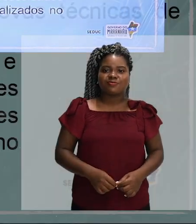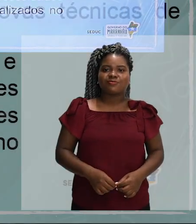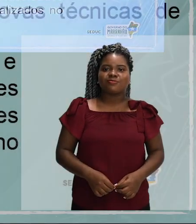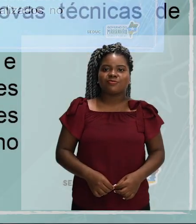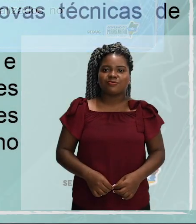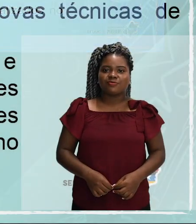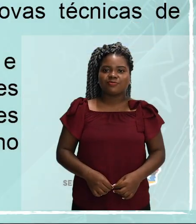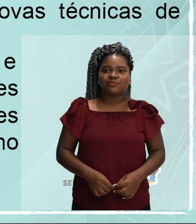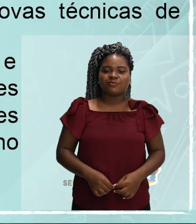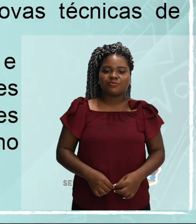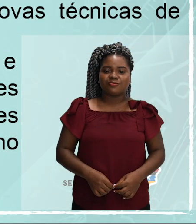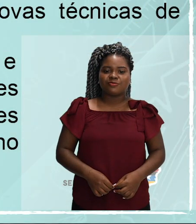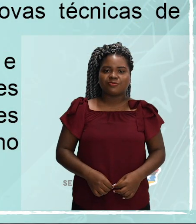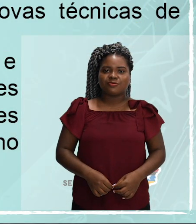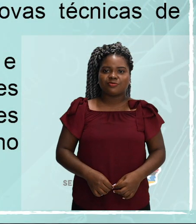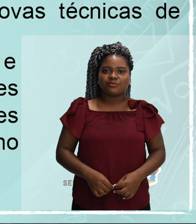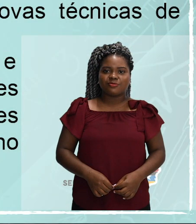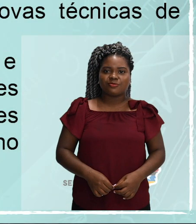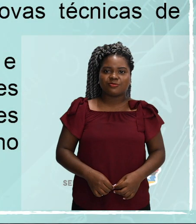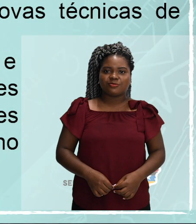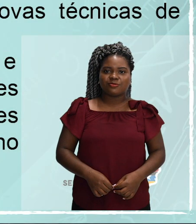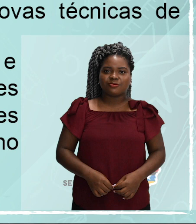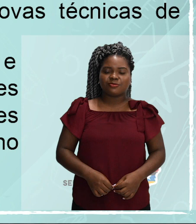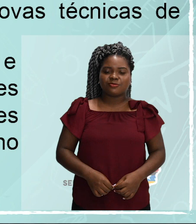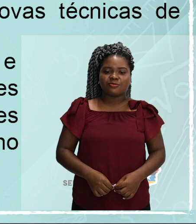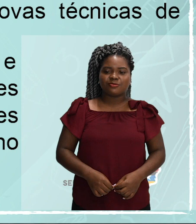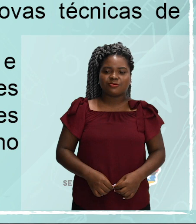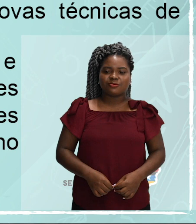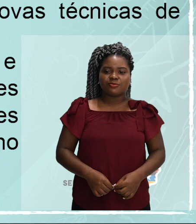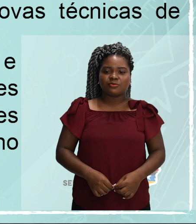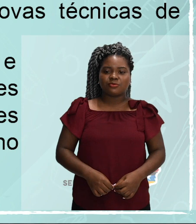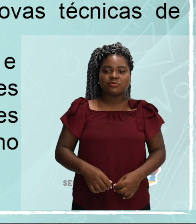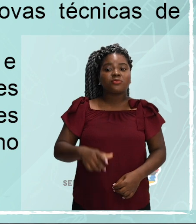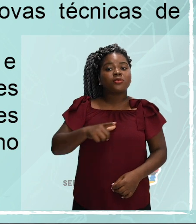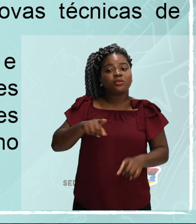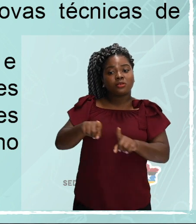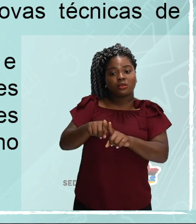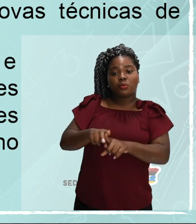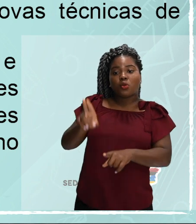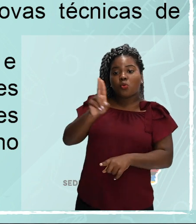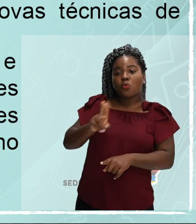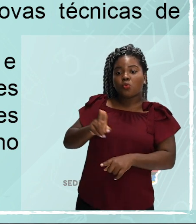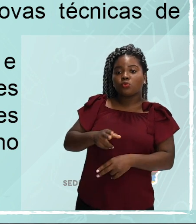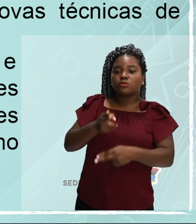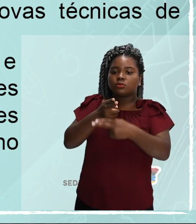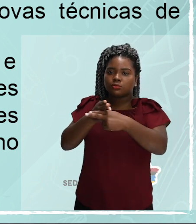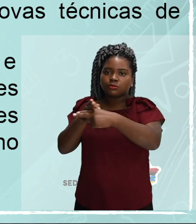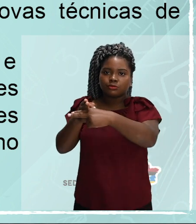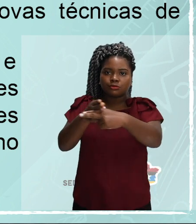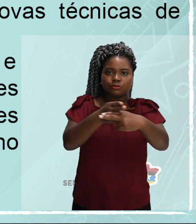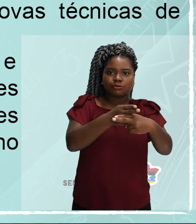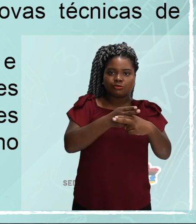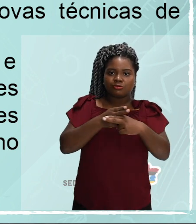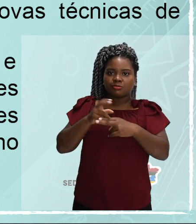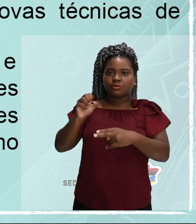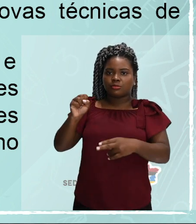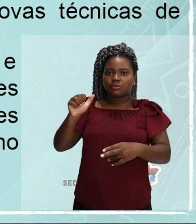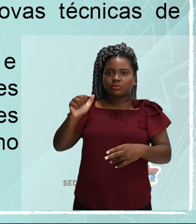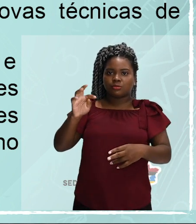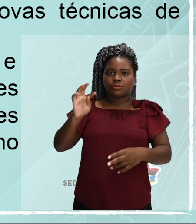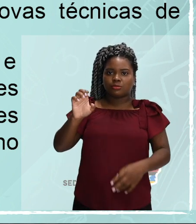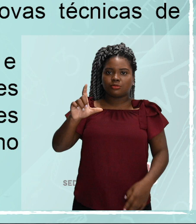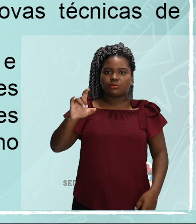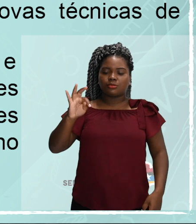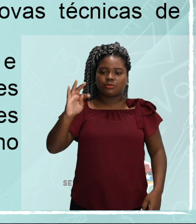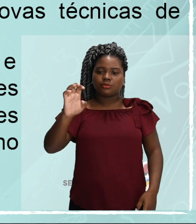As novas tecnologias da informação, como o uso de satélites de computação, as